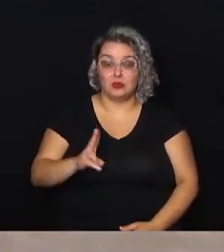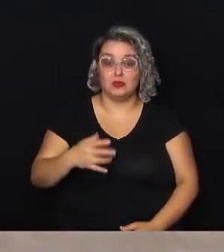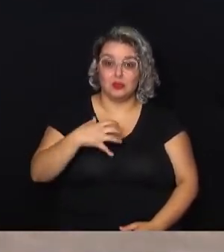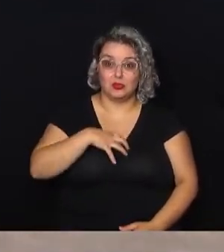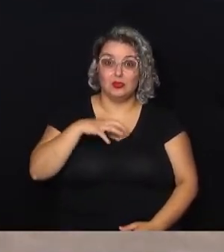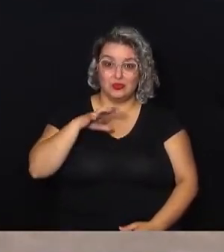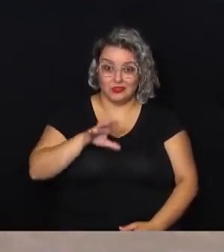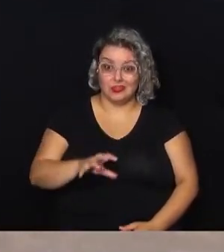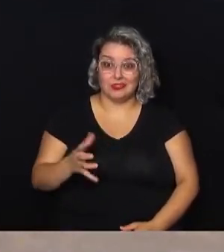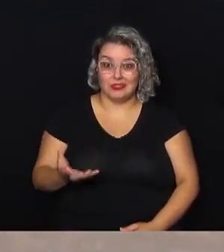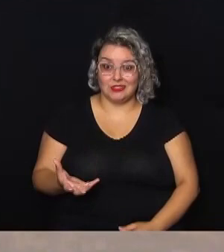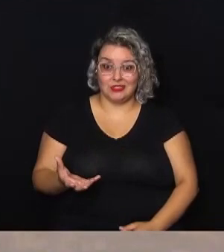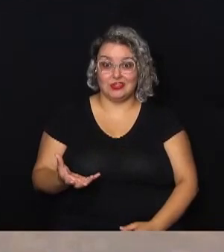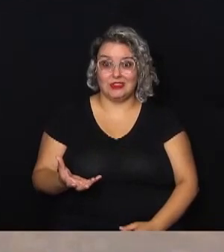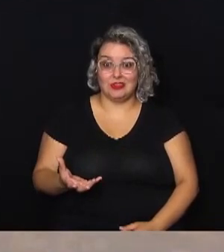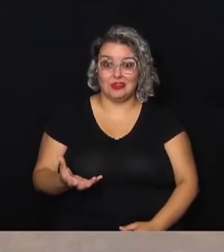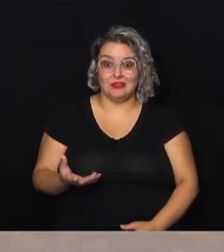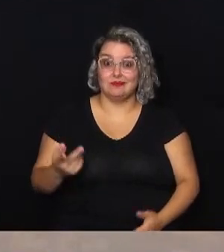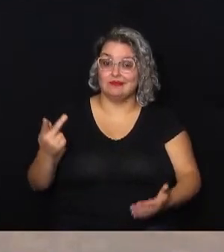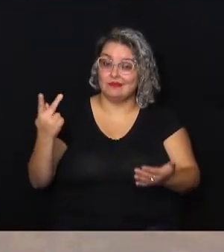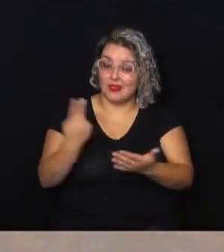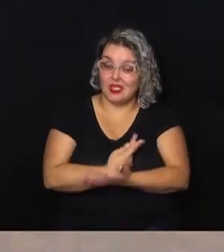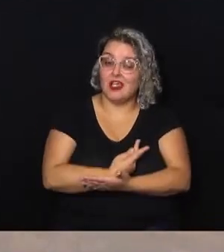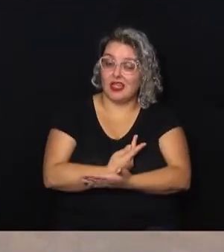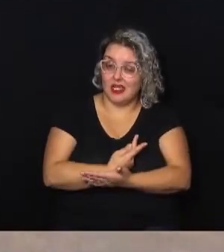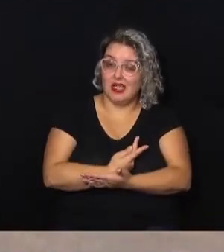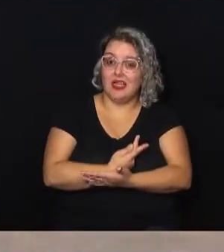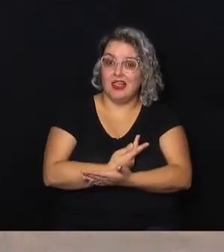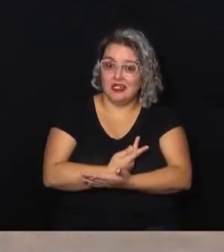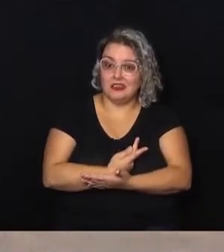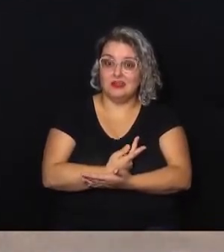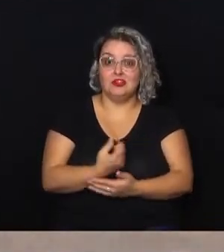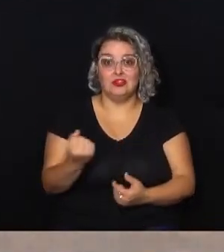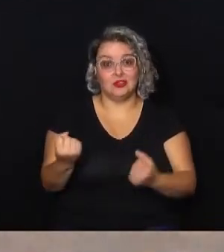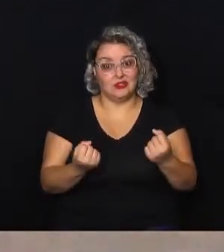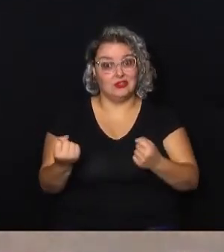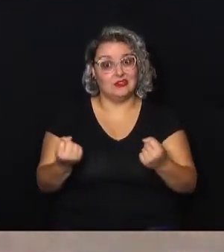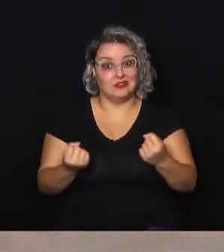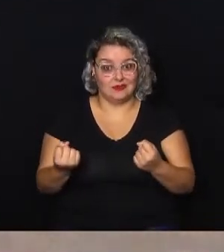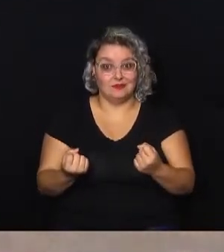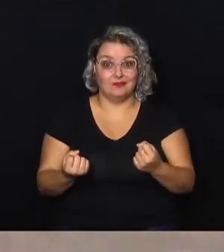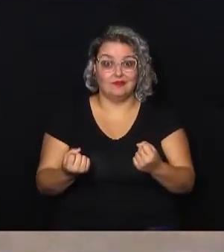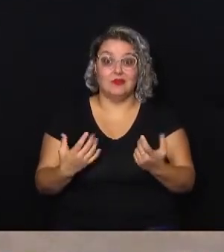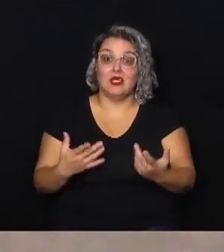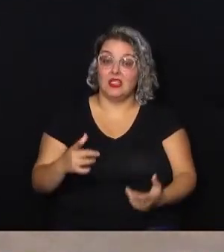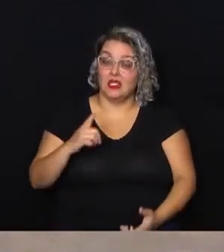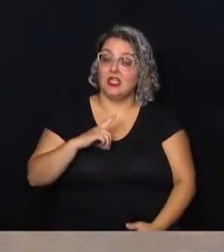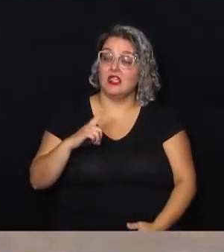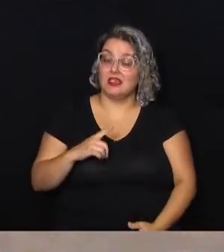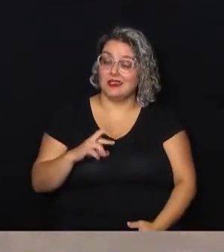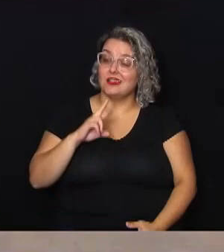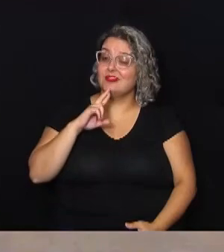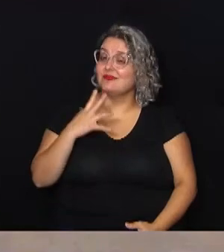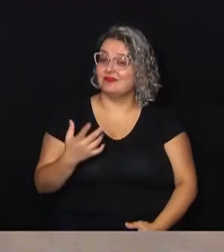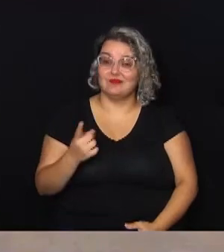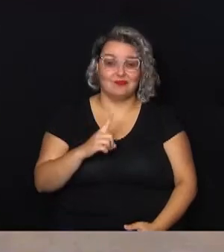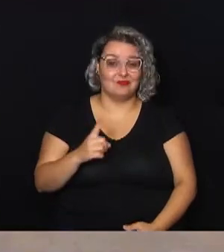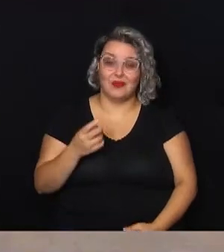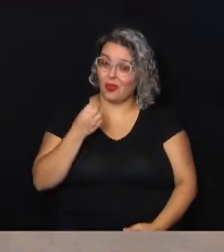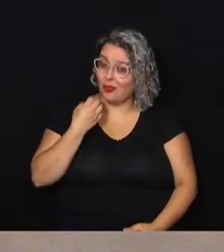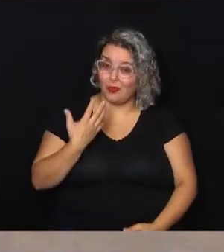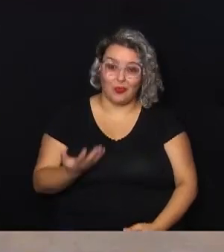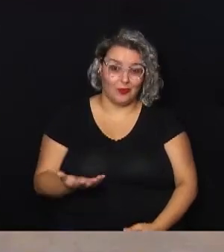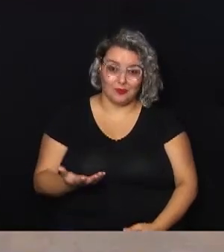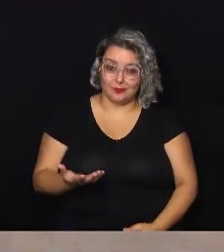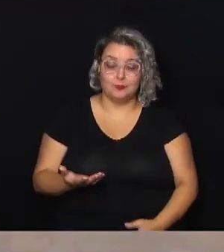forma irregular na condição do veículo automotor, acaba causando um resultado não tão agradável assim.